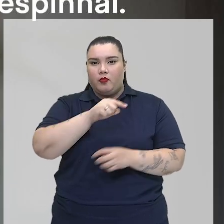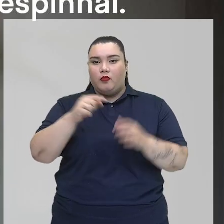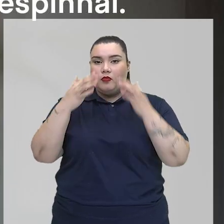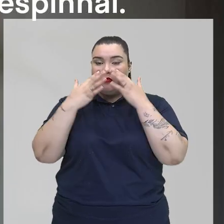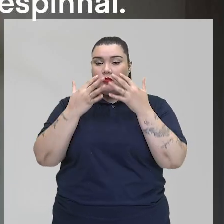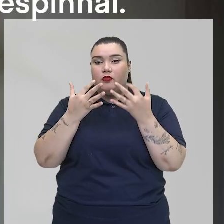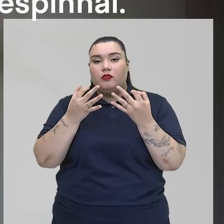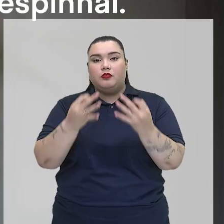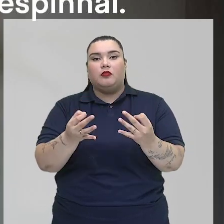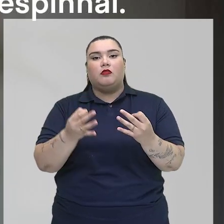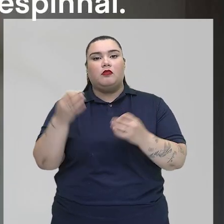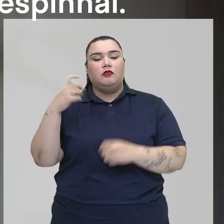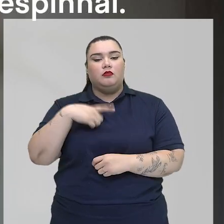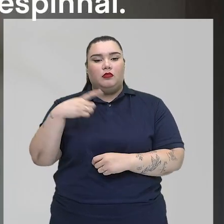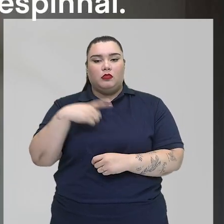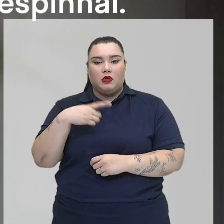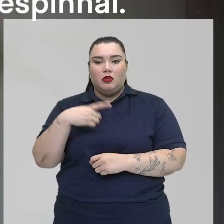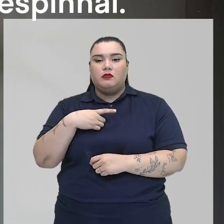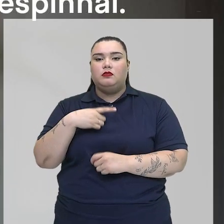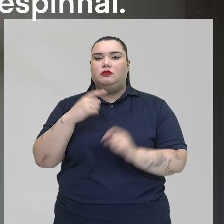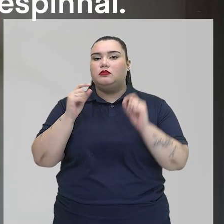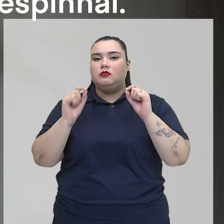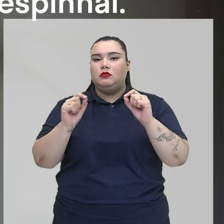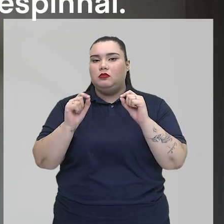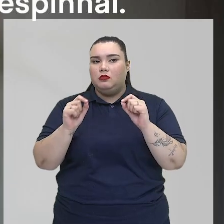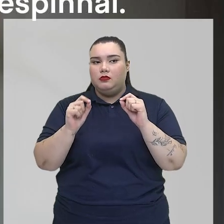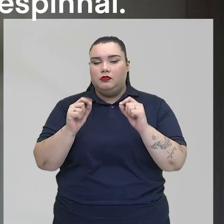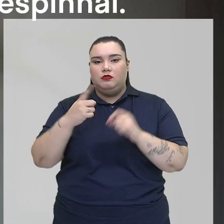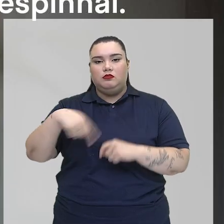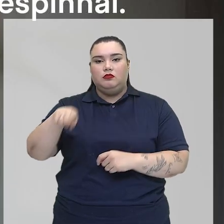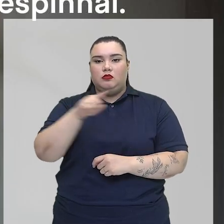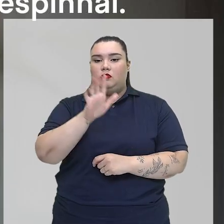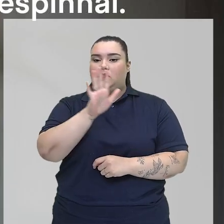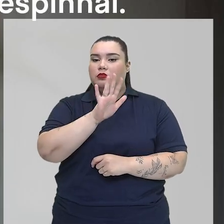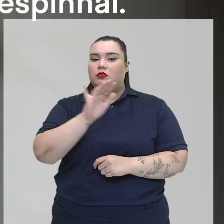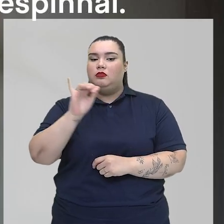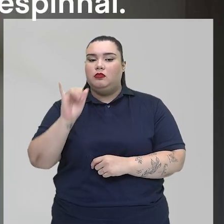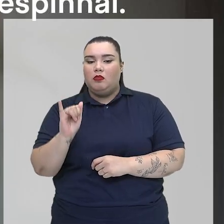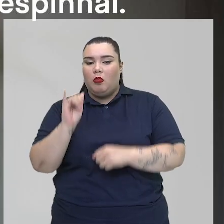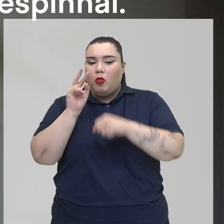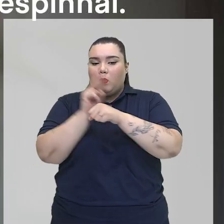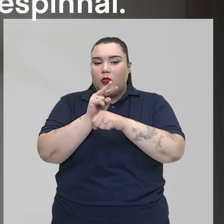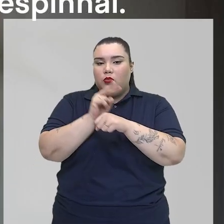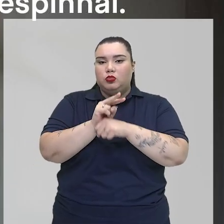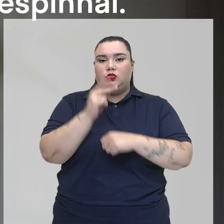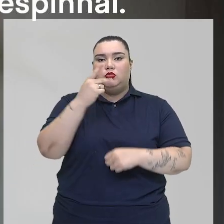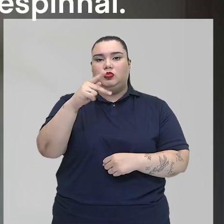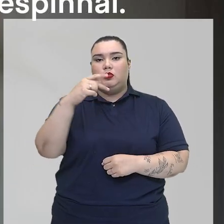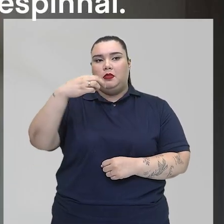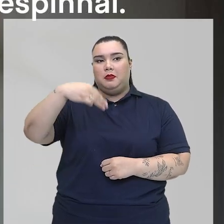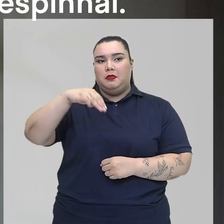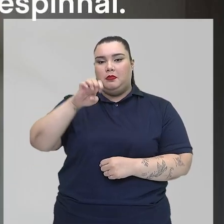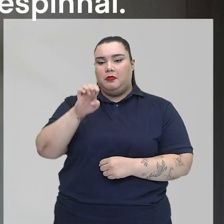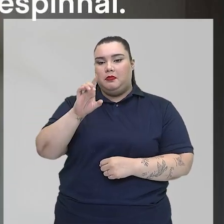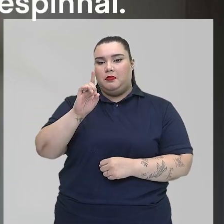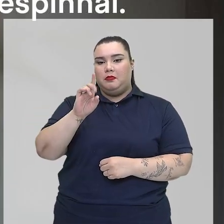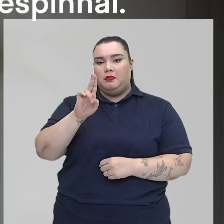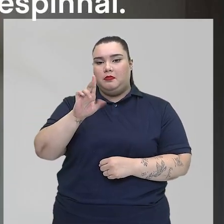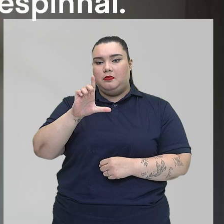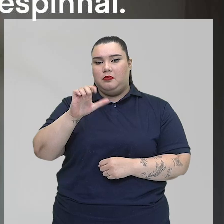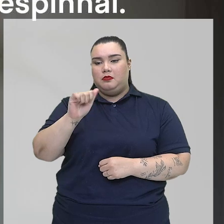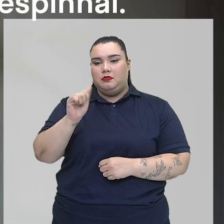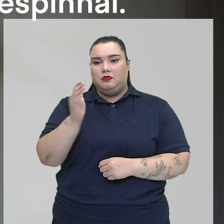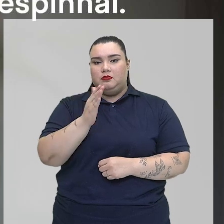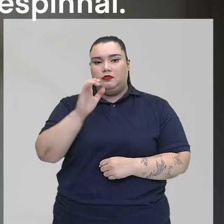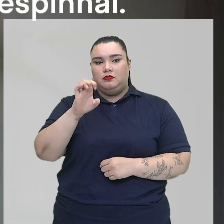observem que ela tem uma função que vai servir para você o quê? Proteger a sua medula espinhal. A